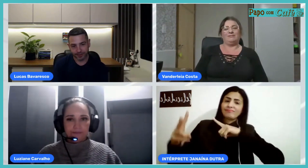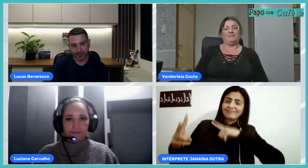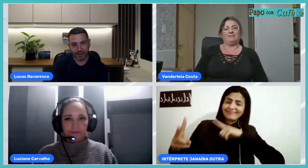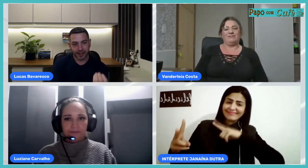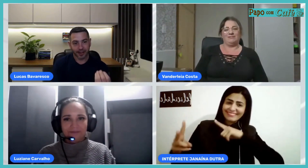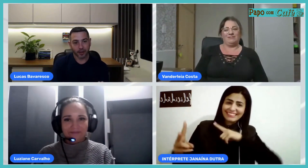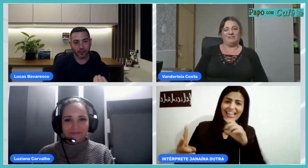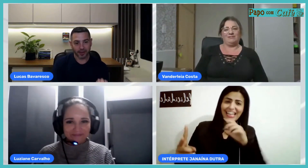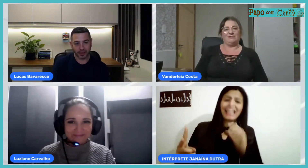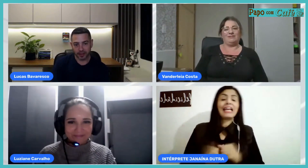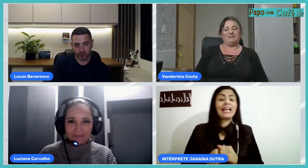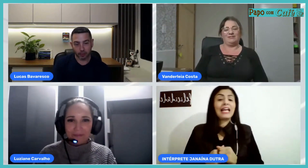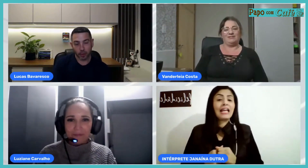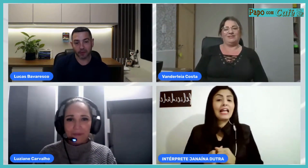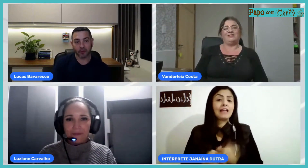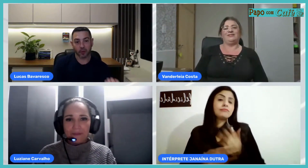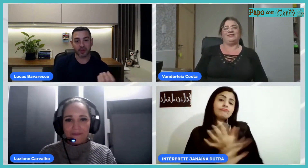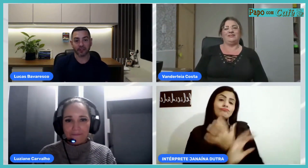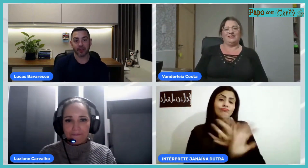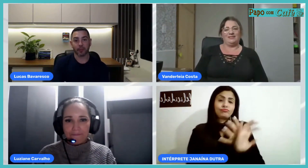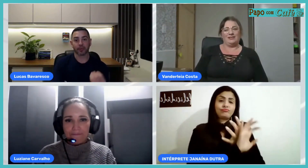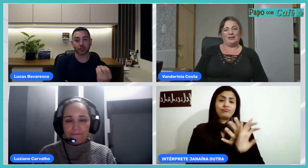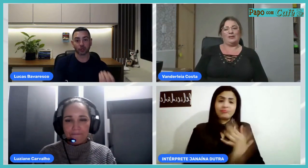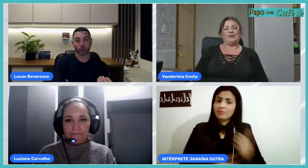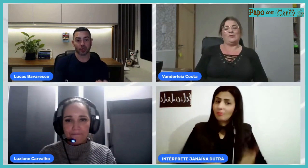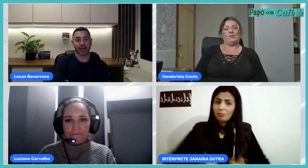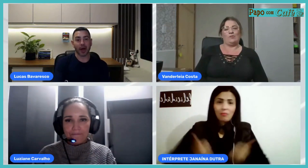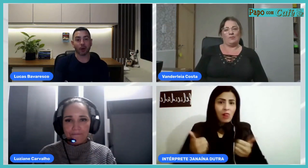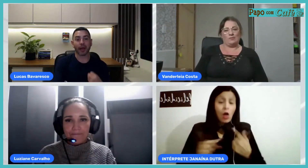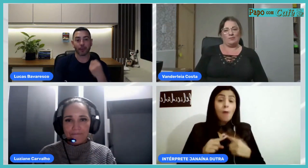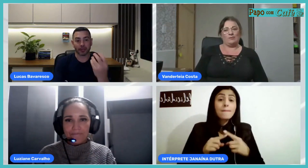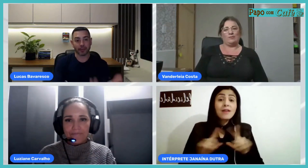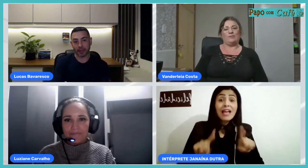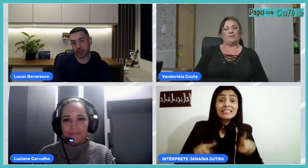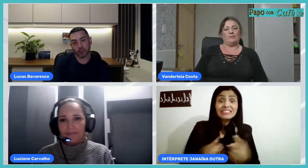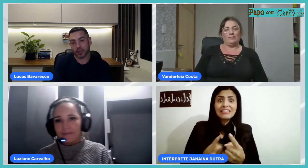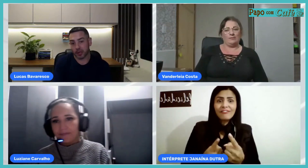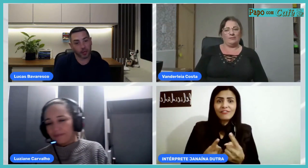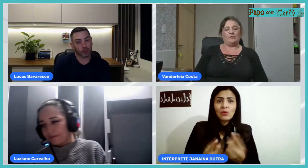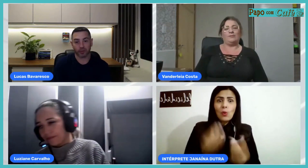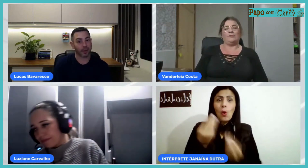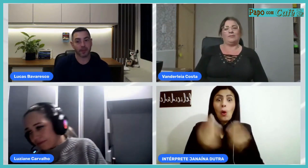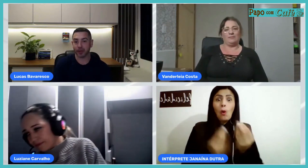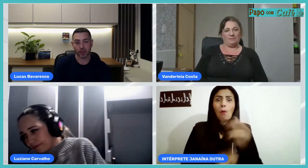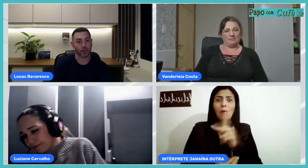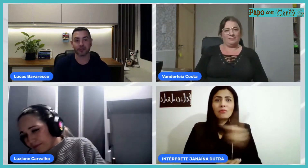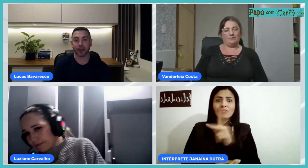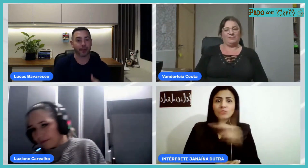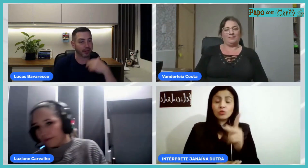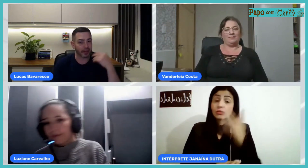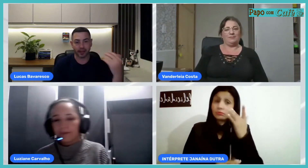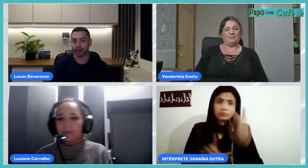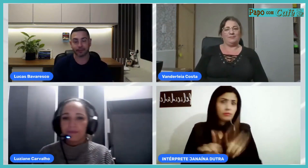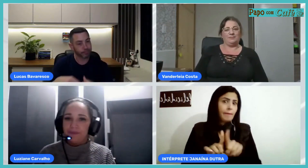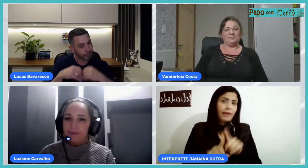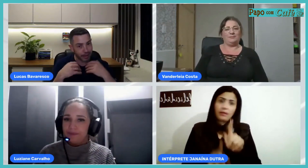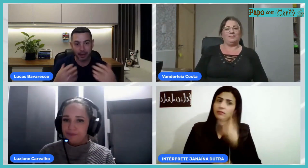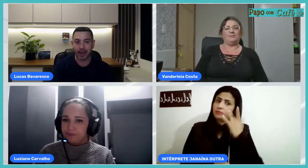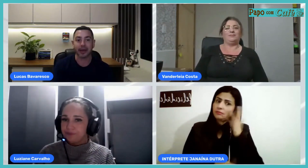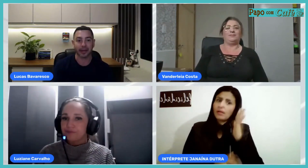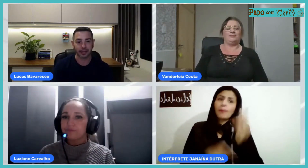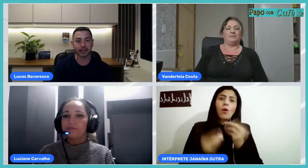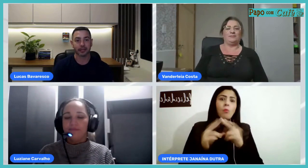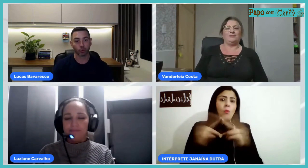Como fazer isso? Já foi um desafio para o instrutor dar aula remotamente, que a gente não sabia, a gente teve que aprender